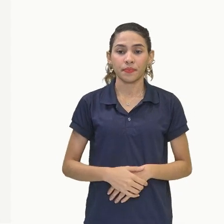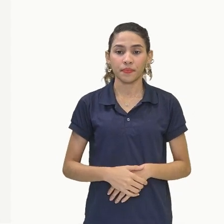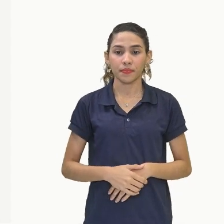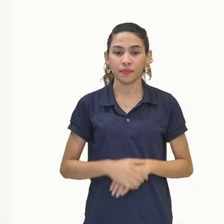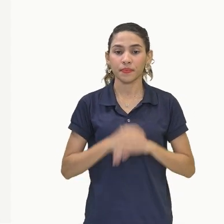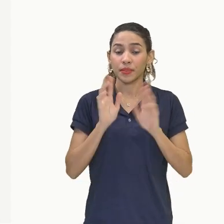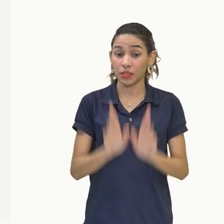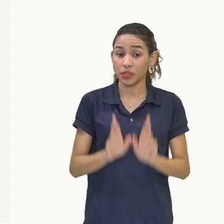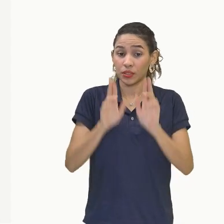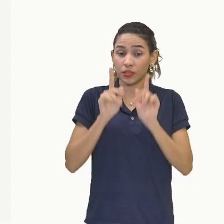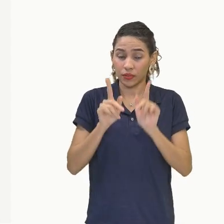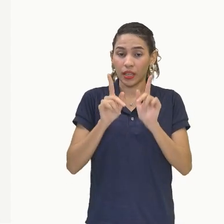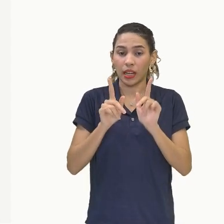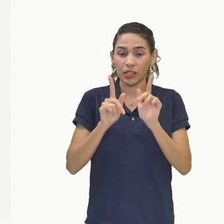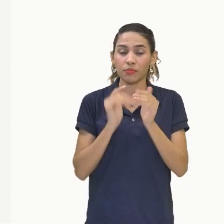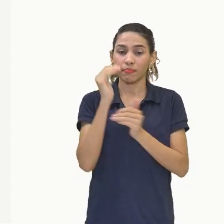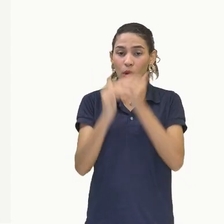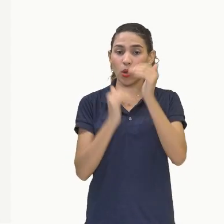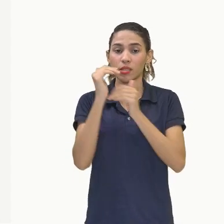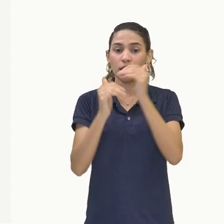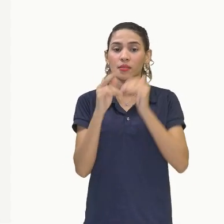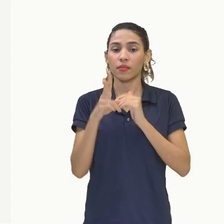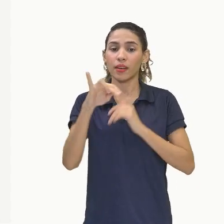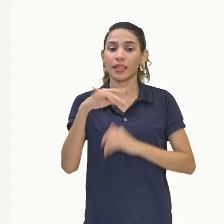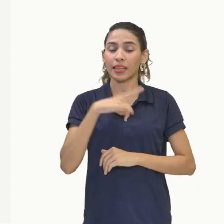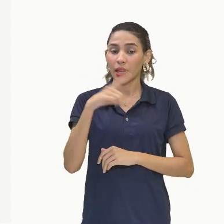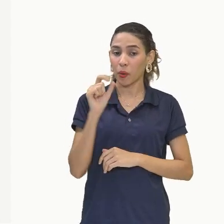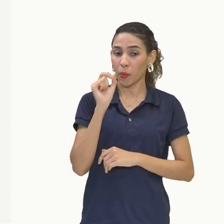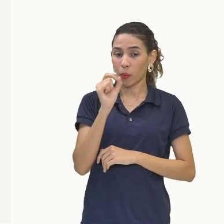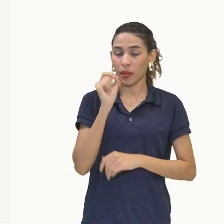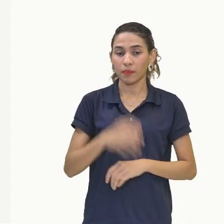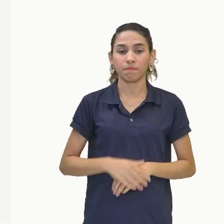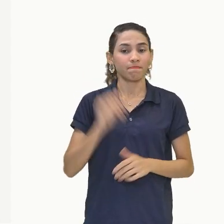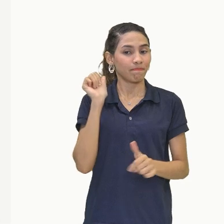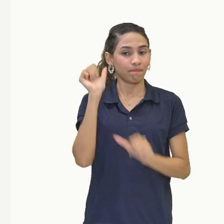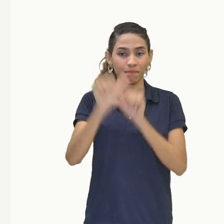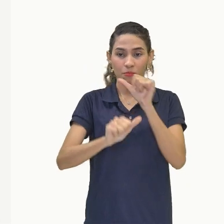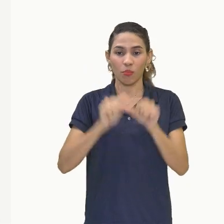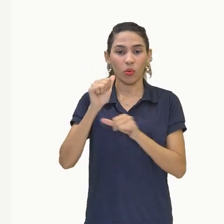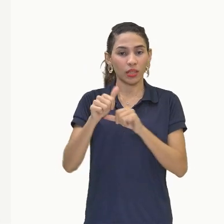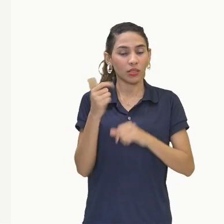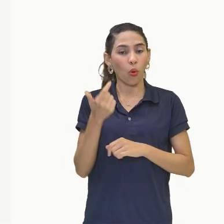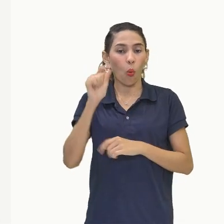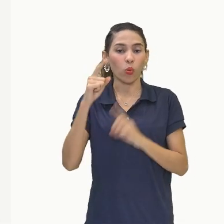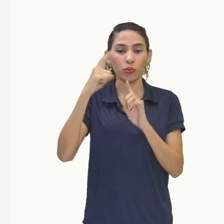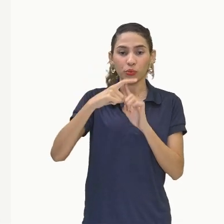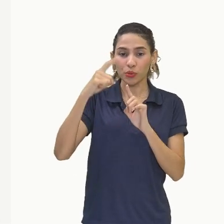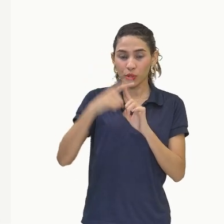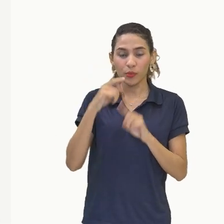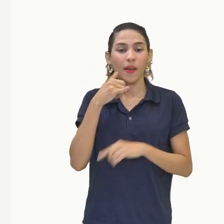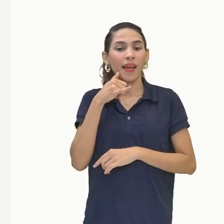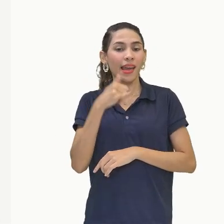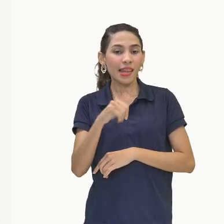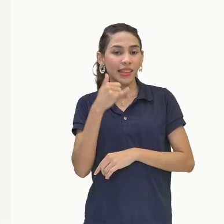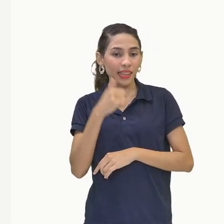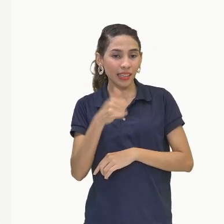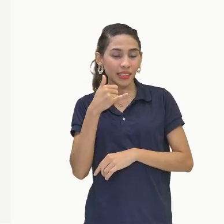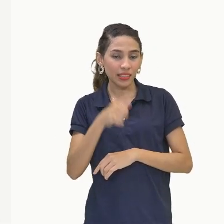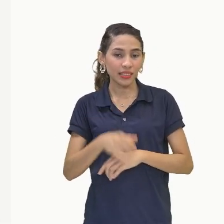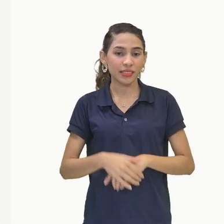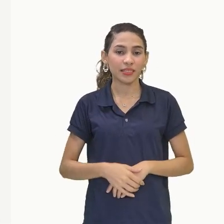diferentes processos, ela vai ter o quê? Uma transformação de outras formas de energia